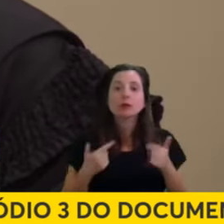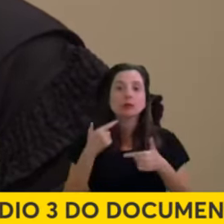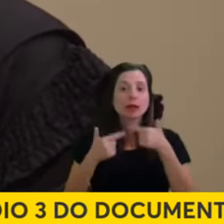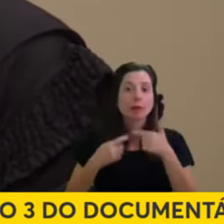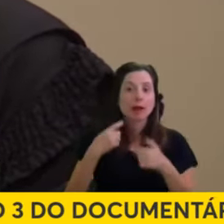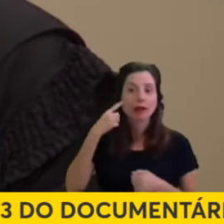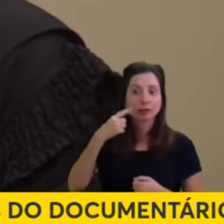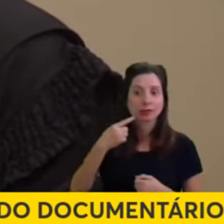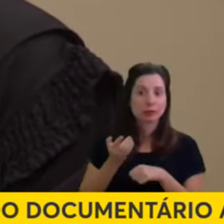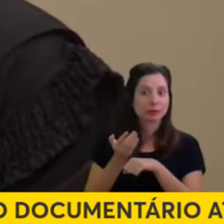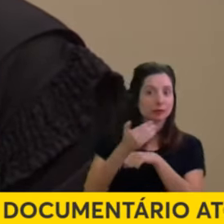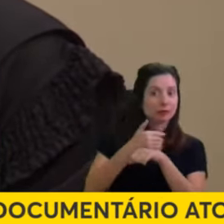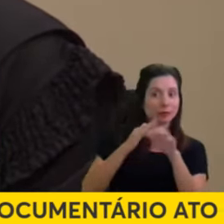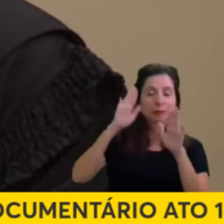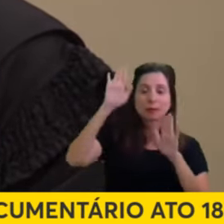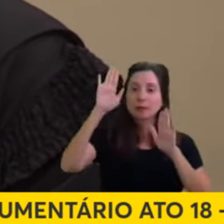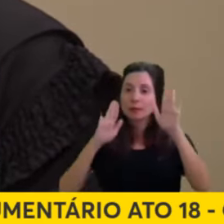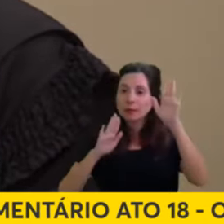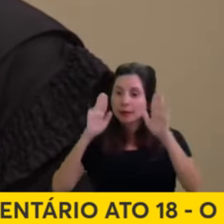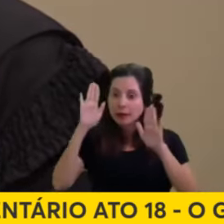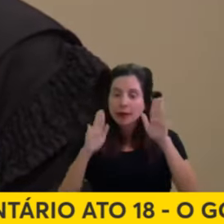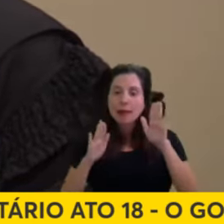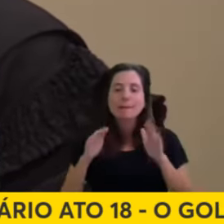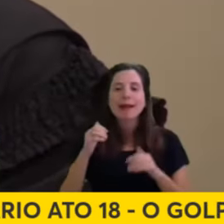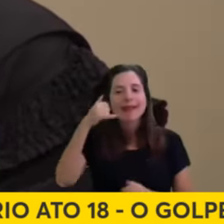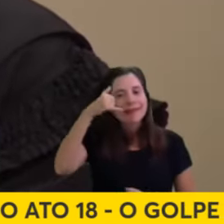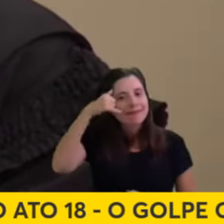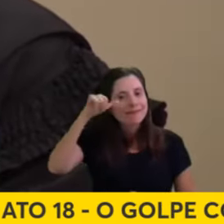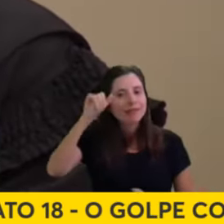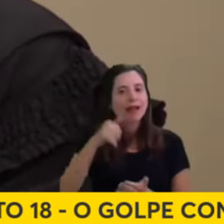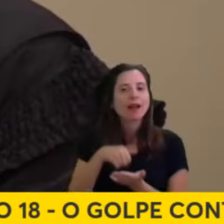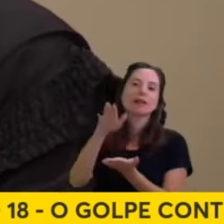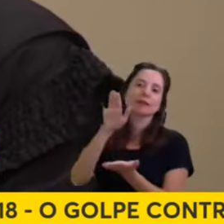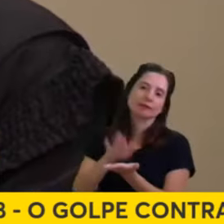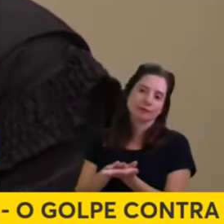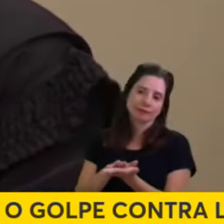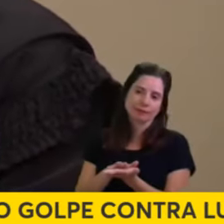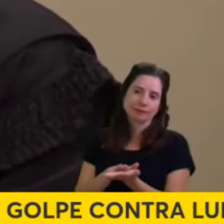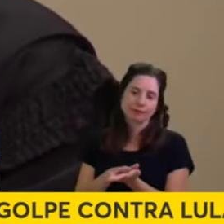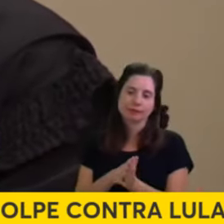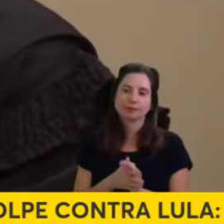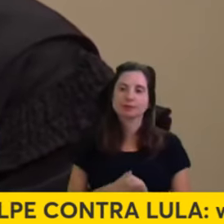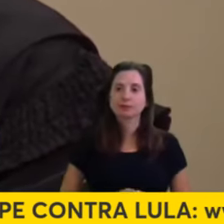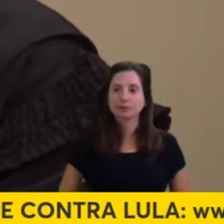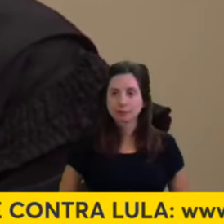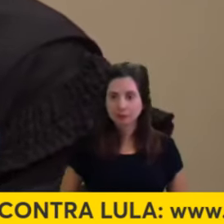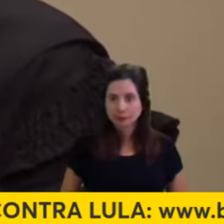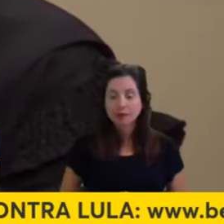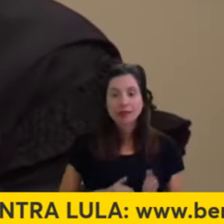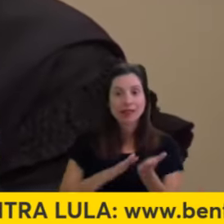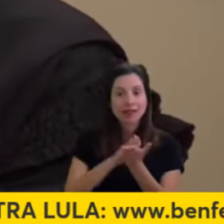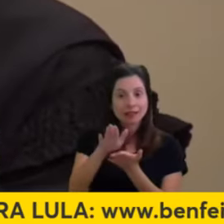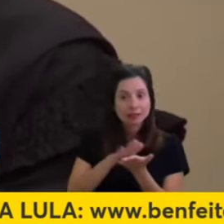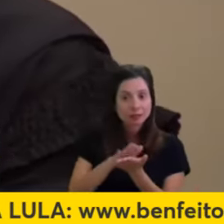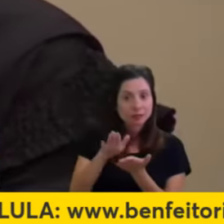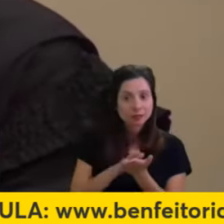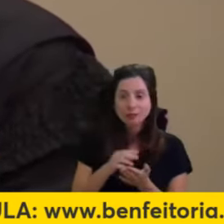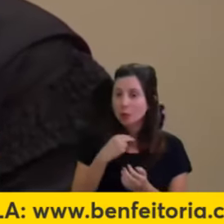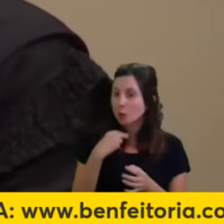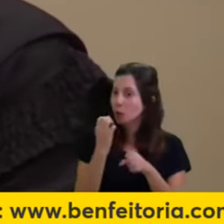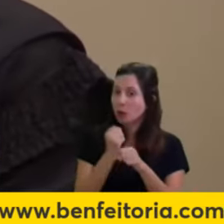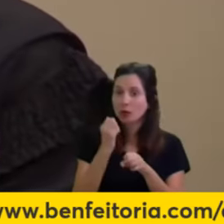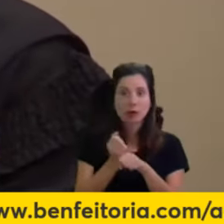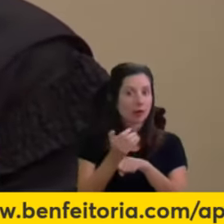é mais do que interesse partidário para se evitar a multa e essa e a despesa não pode ser contada como de pré-campanha